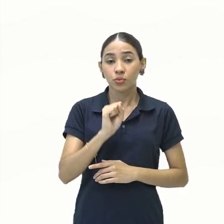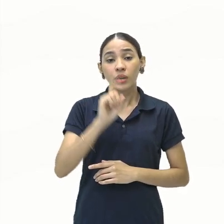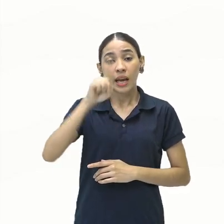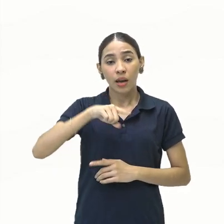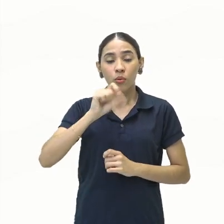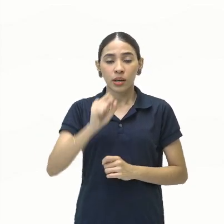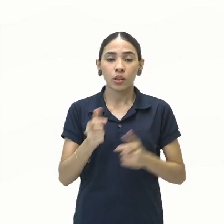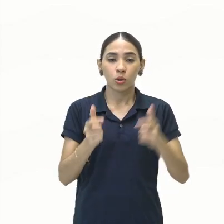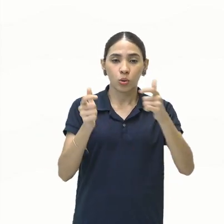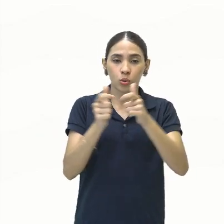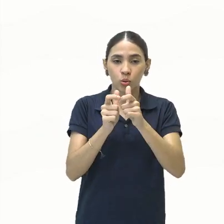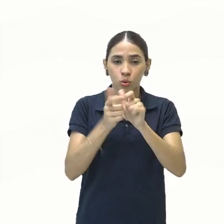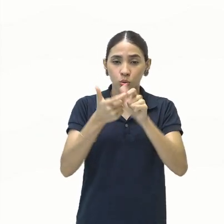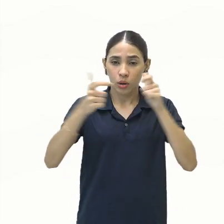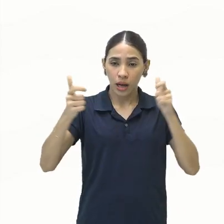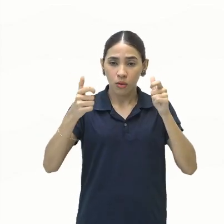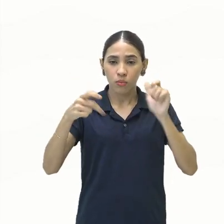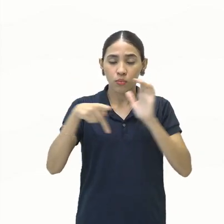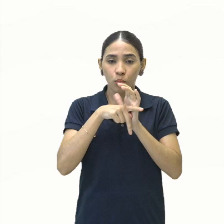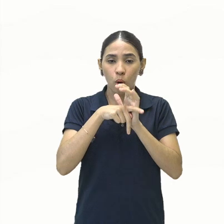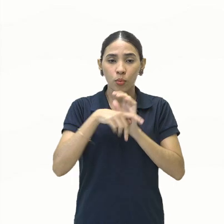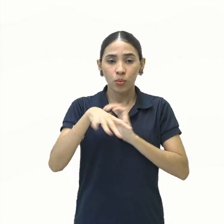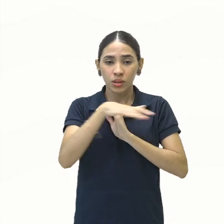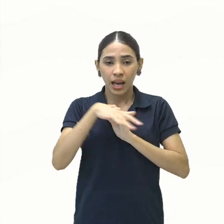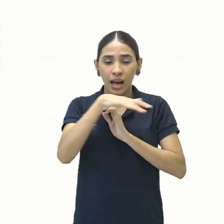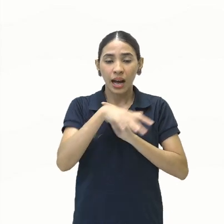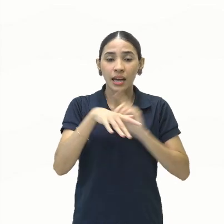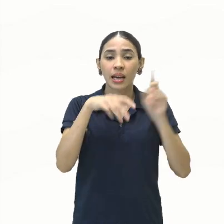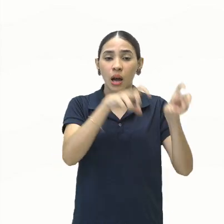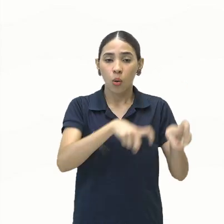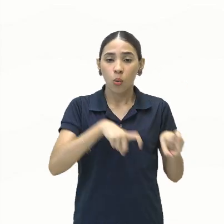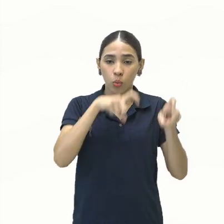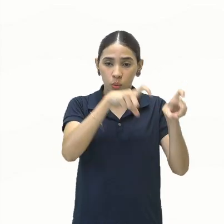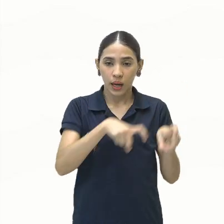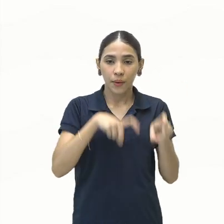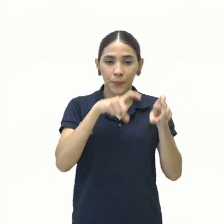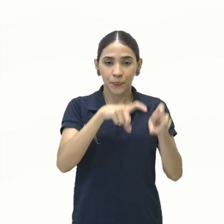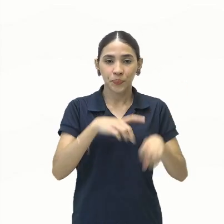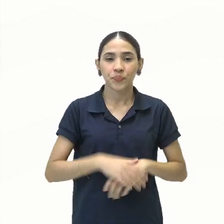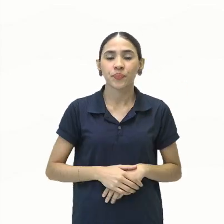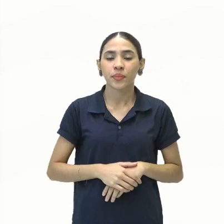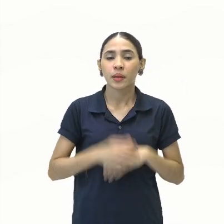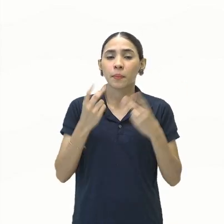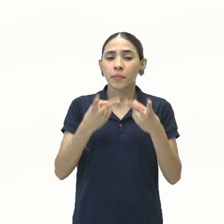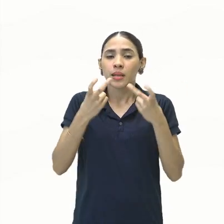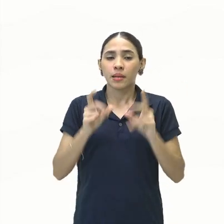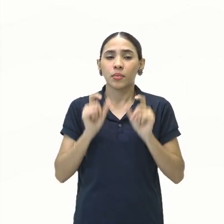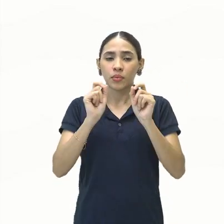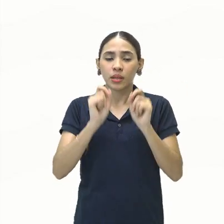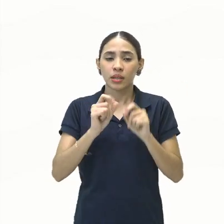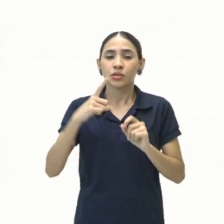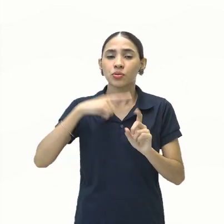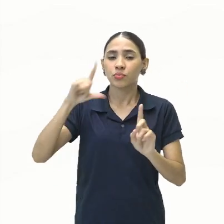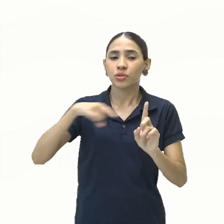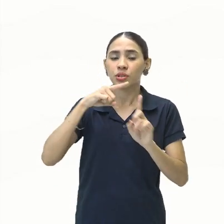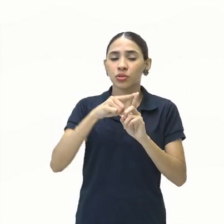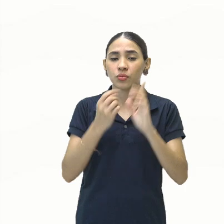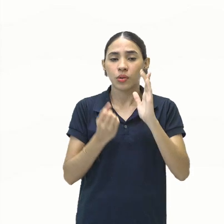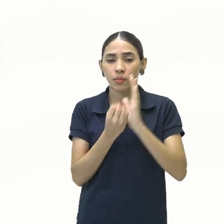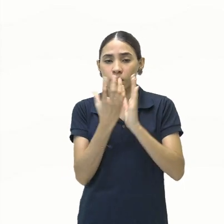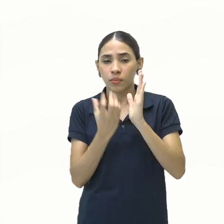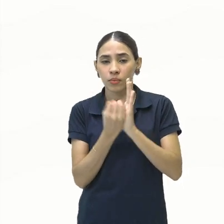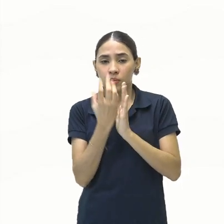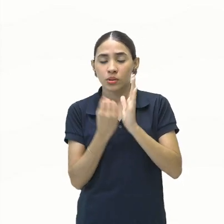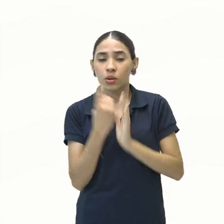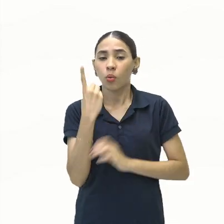Grandes propriedades rurais. Vamos observar que esses latifúndios, eles visavam a produção